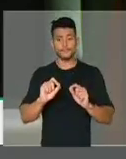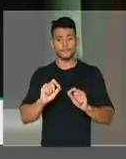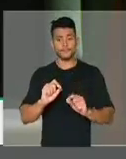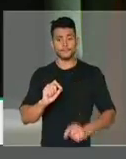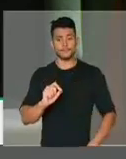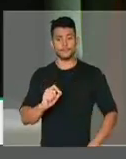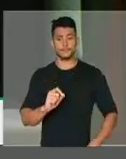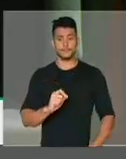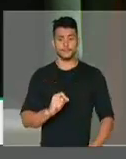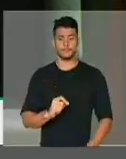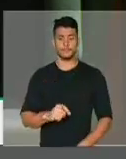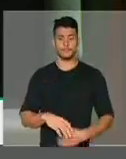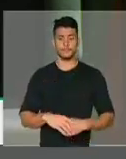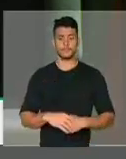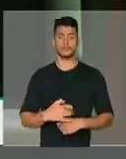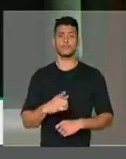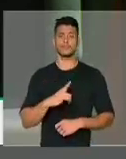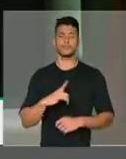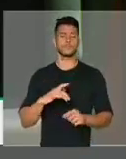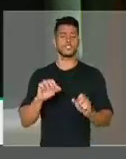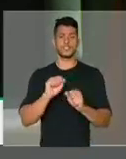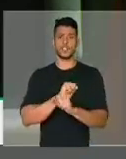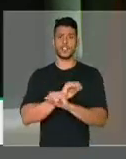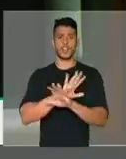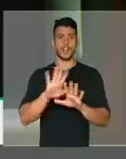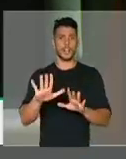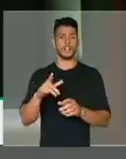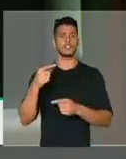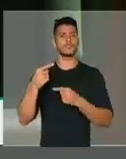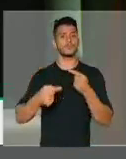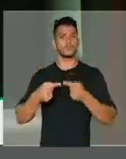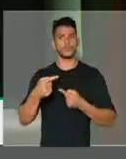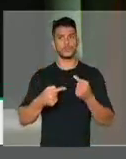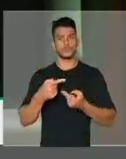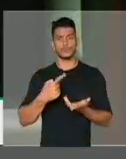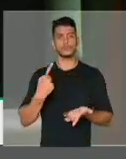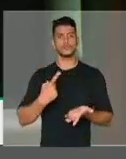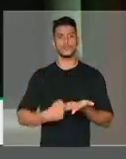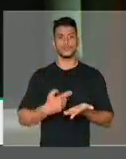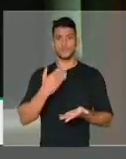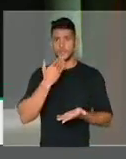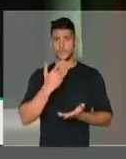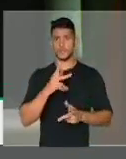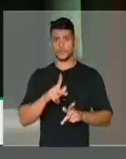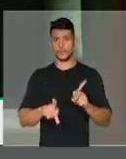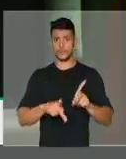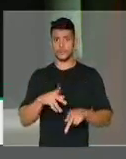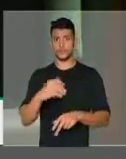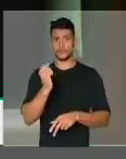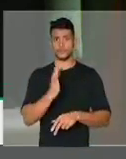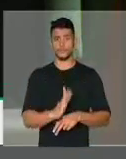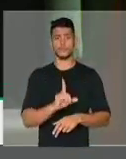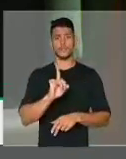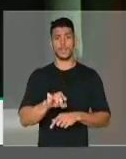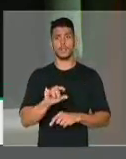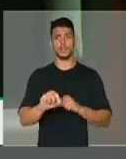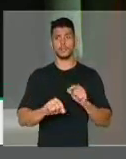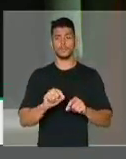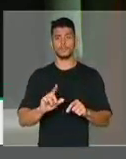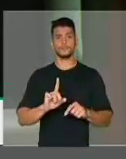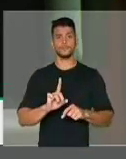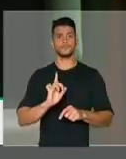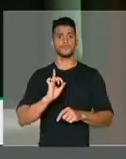congresso participativo, com clareza política e com compromissos com o povo brasileiro. Congresso que restabelece a